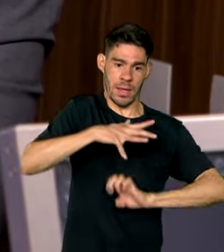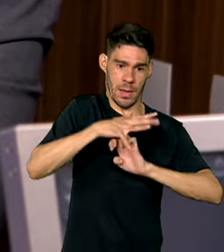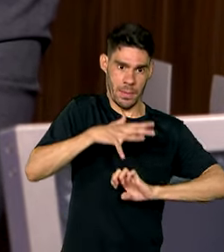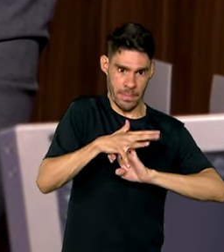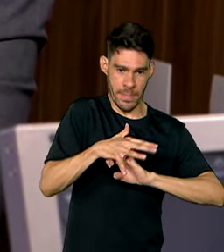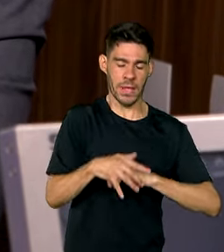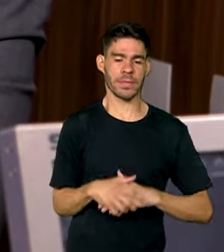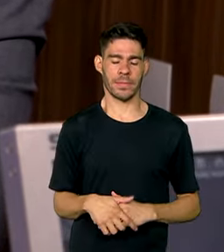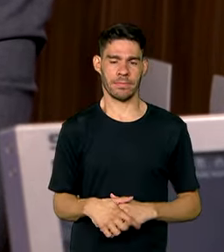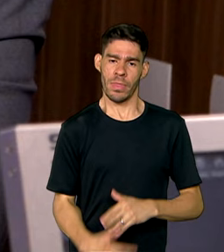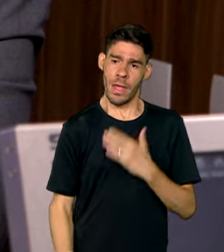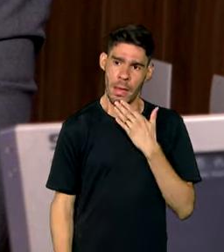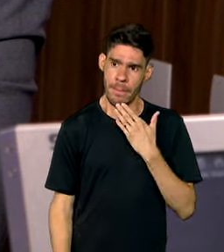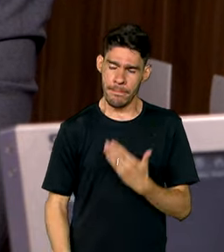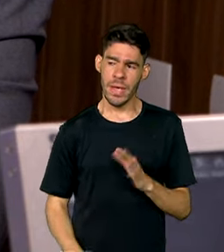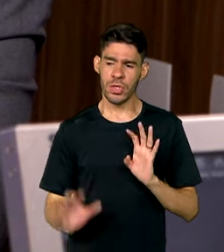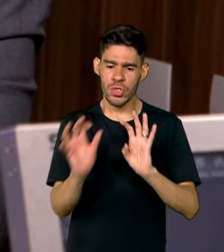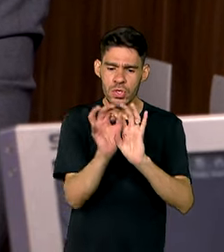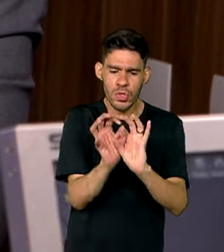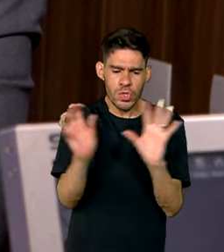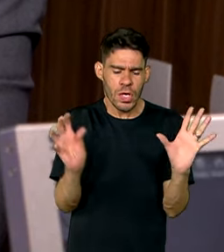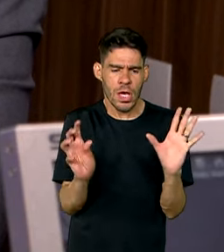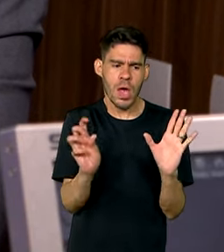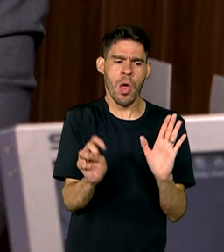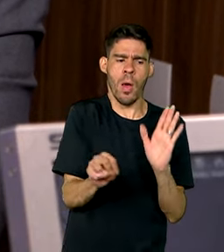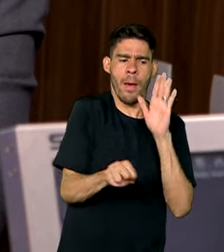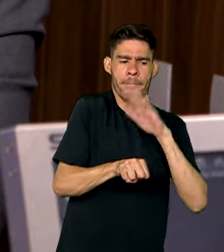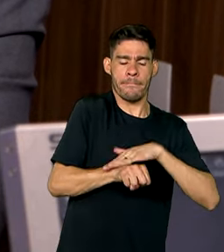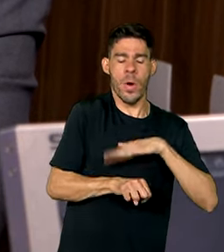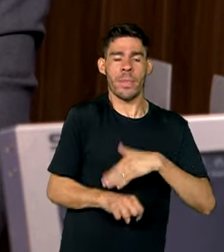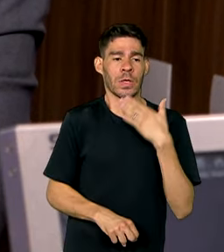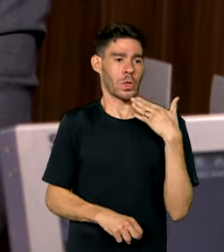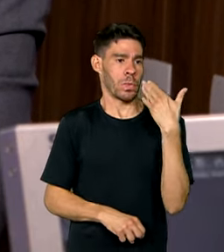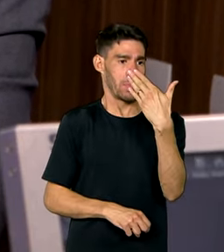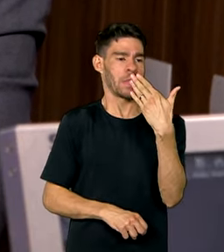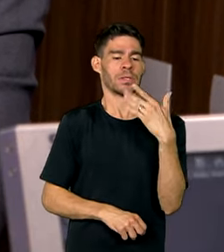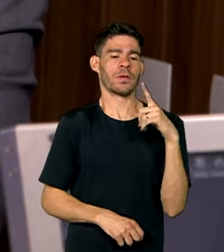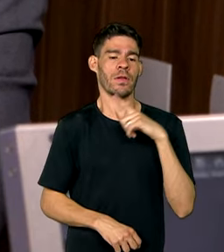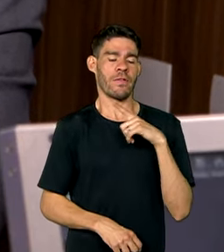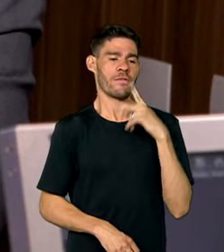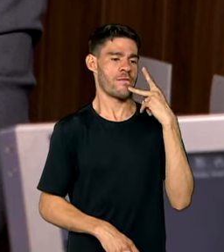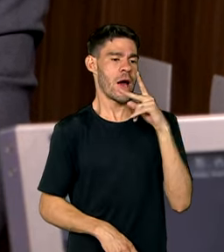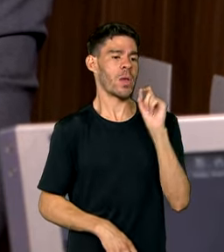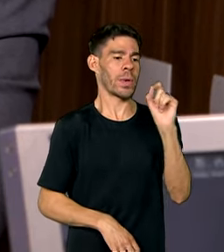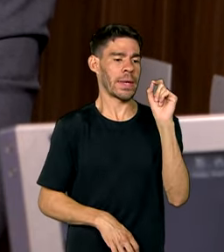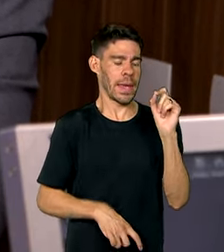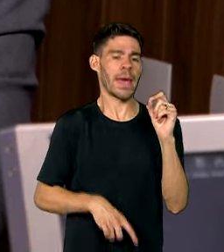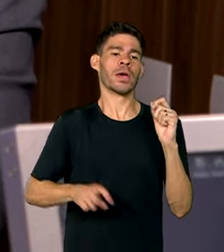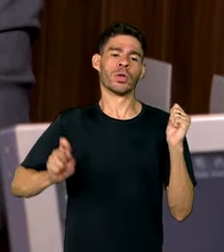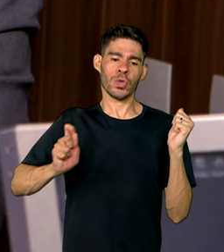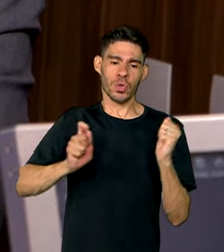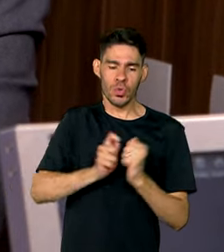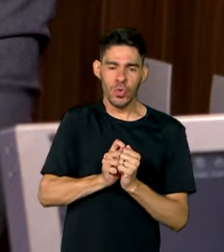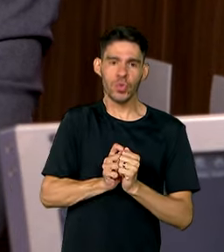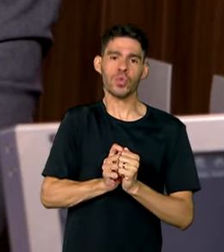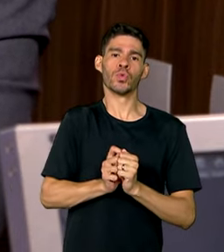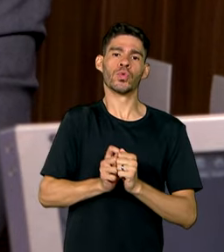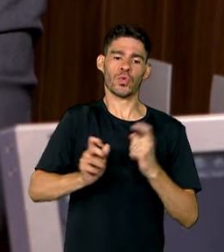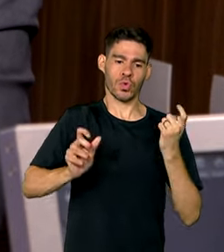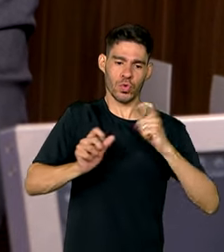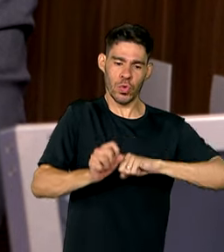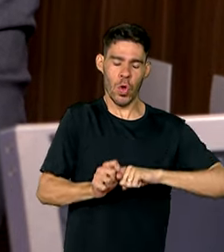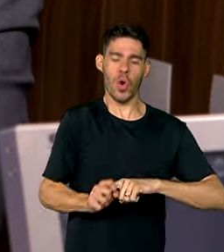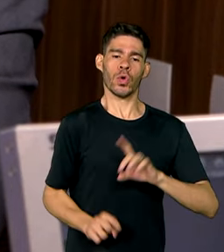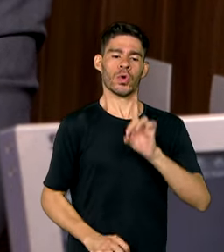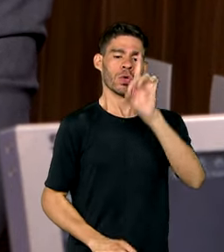Então, como elas pediram autorização e no momento de pedida da autorização, elas indicaram quem são os sócios, quem são os dirigentes, quem